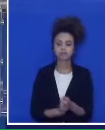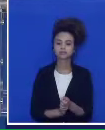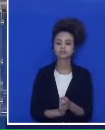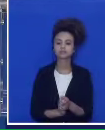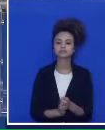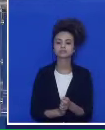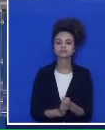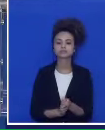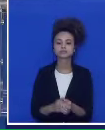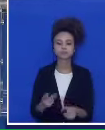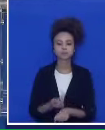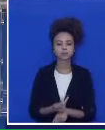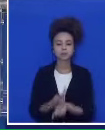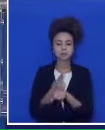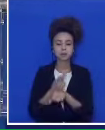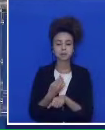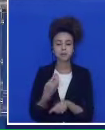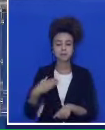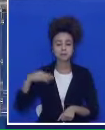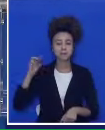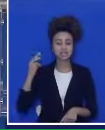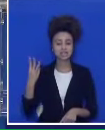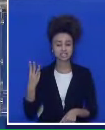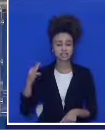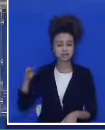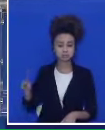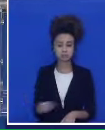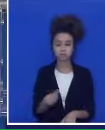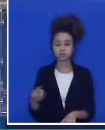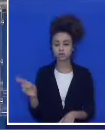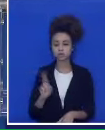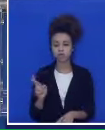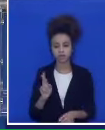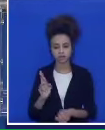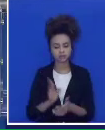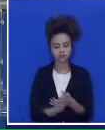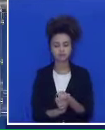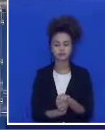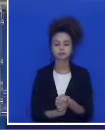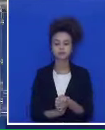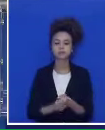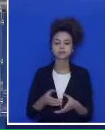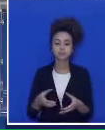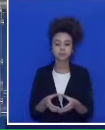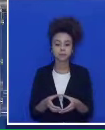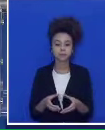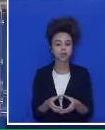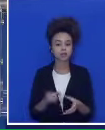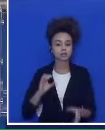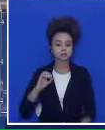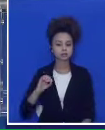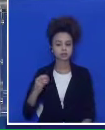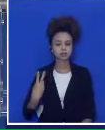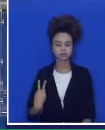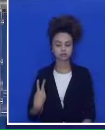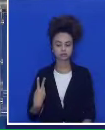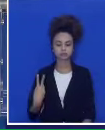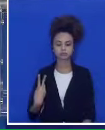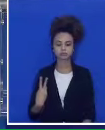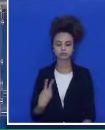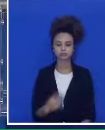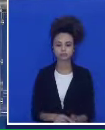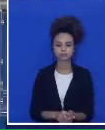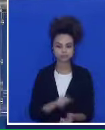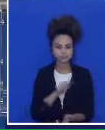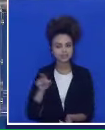valendo mais de R$ 3 milhões. Mais uma bola chegando, é 02. 02,